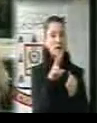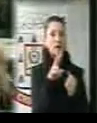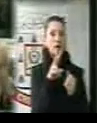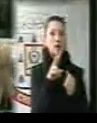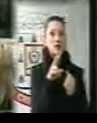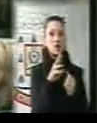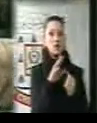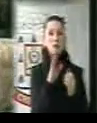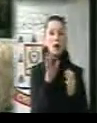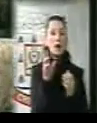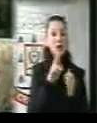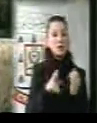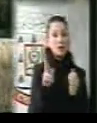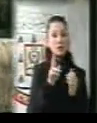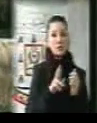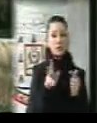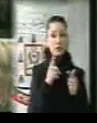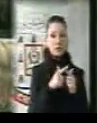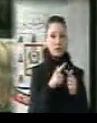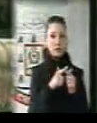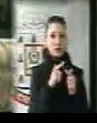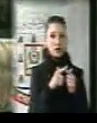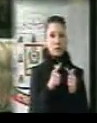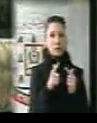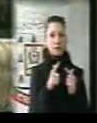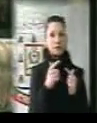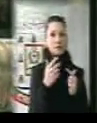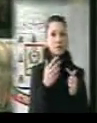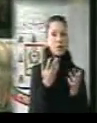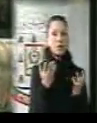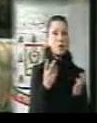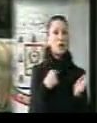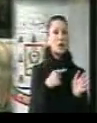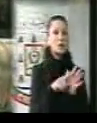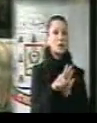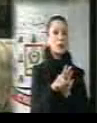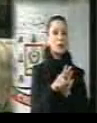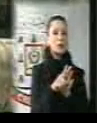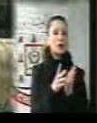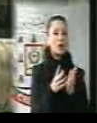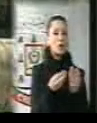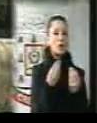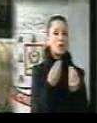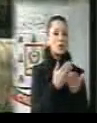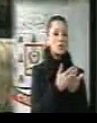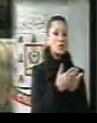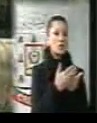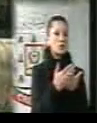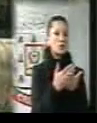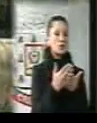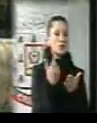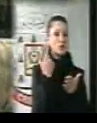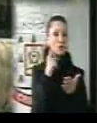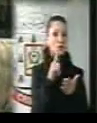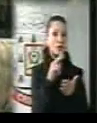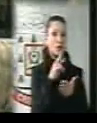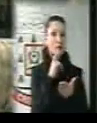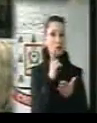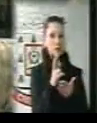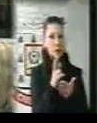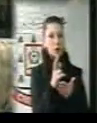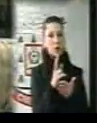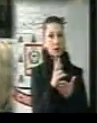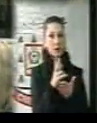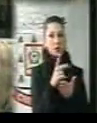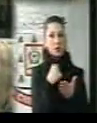desembaraçar o restante. Você me pergunta de quando vai reiniciar. E a resposta que todo homem público